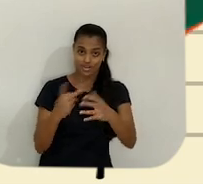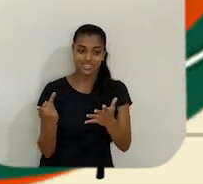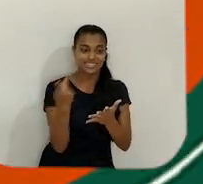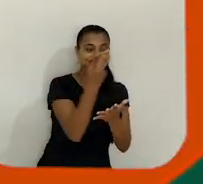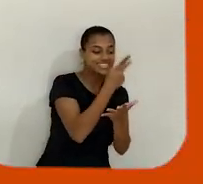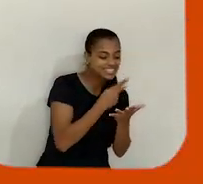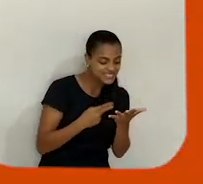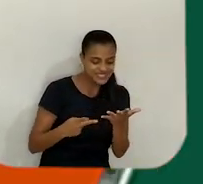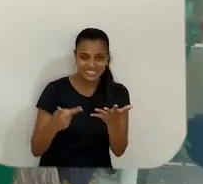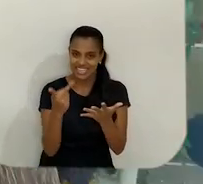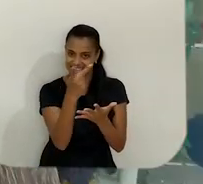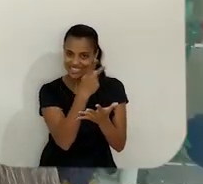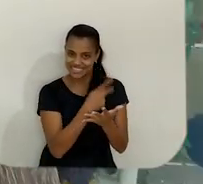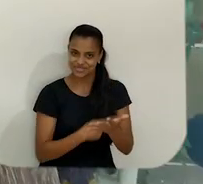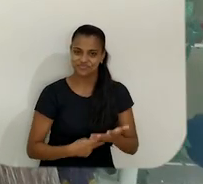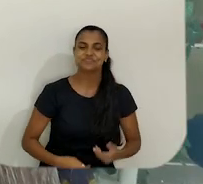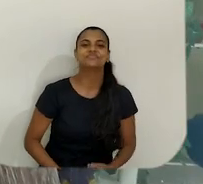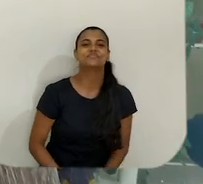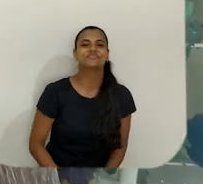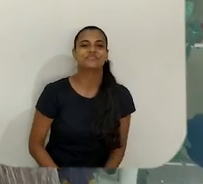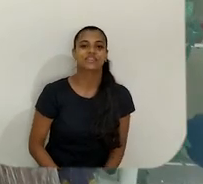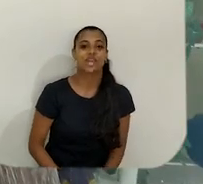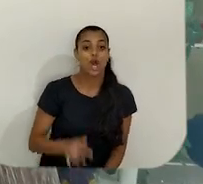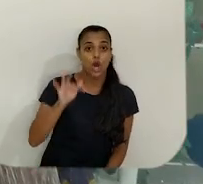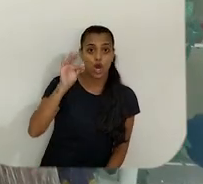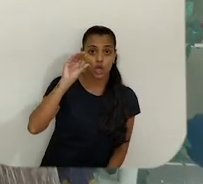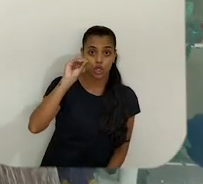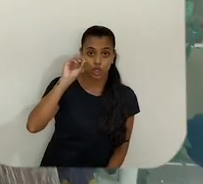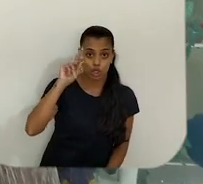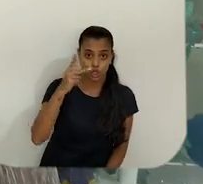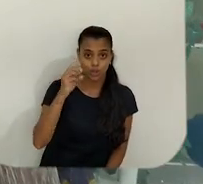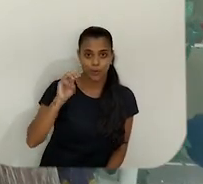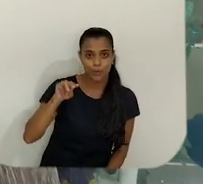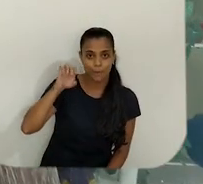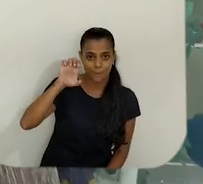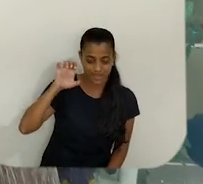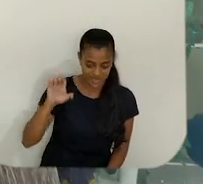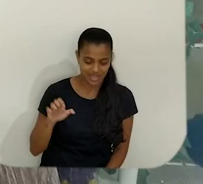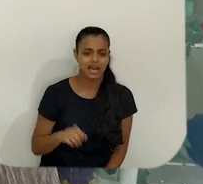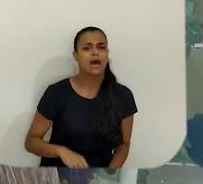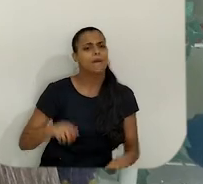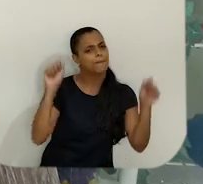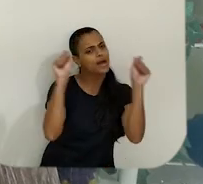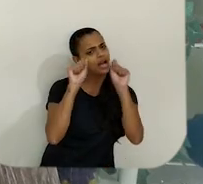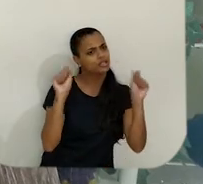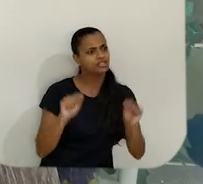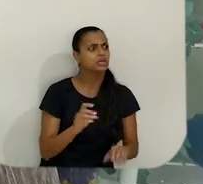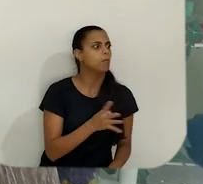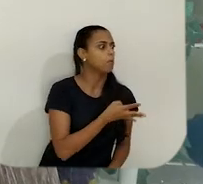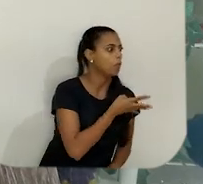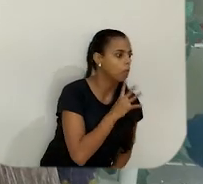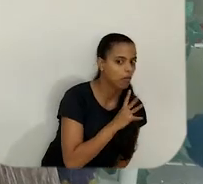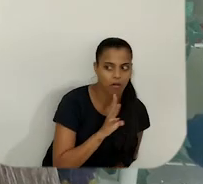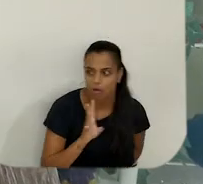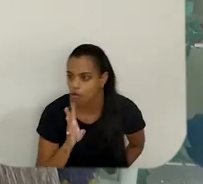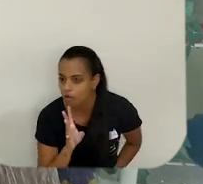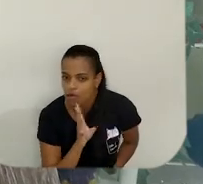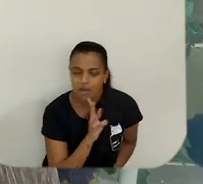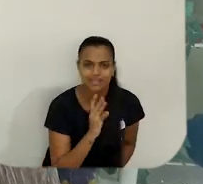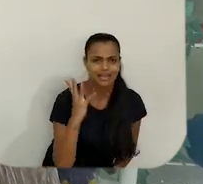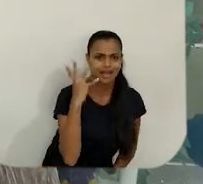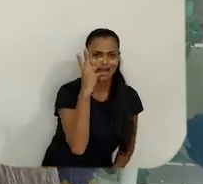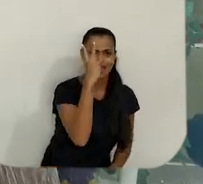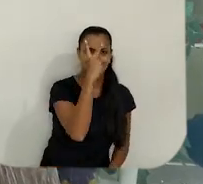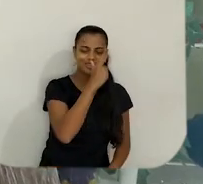o Toninho tá aqui era uma artista muito conhecida por seus lindos trabalhos na